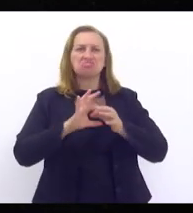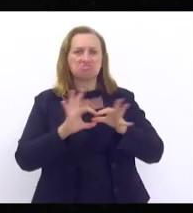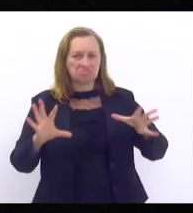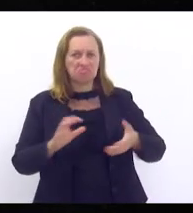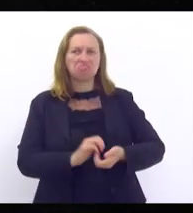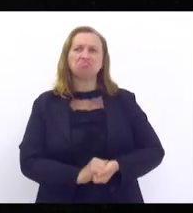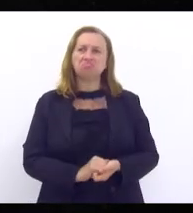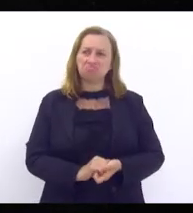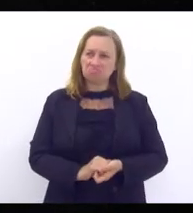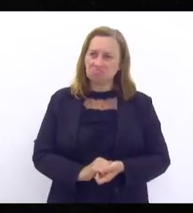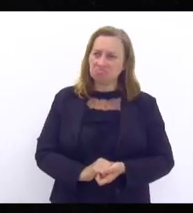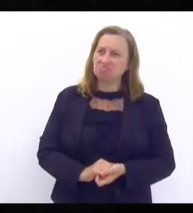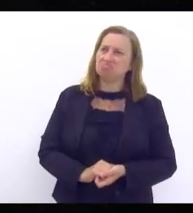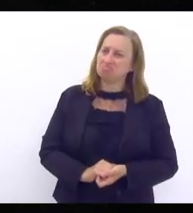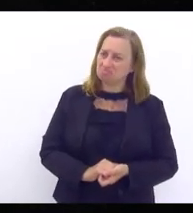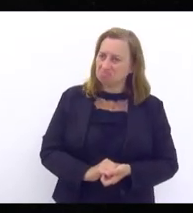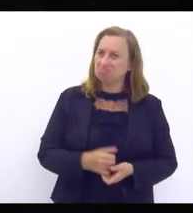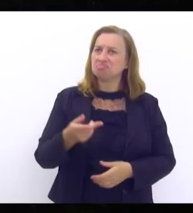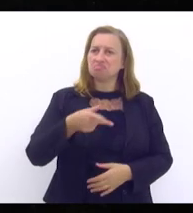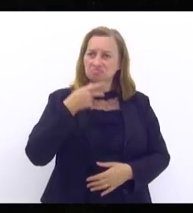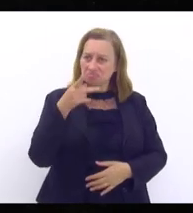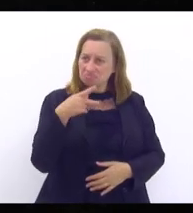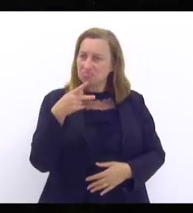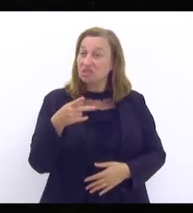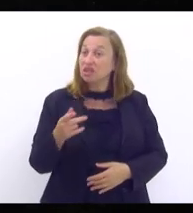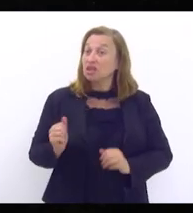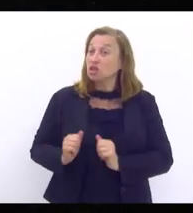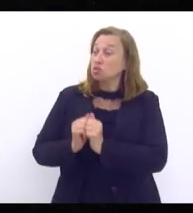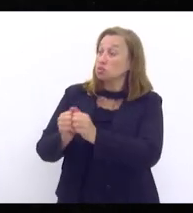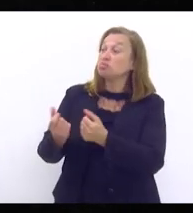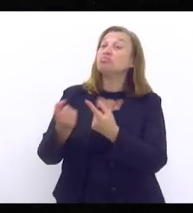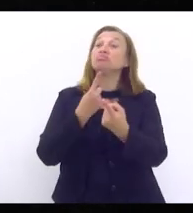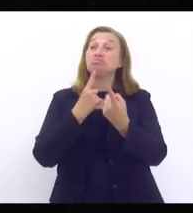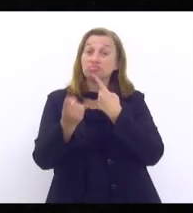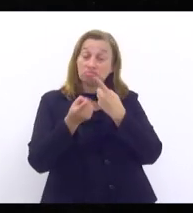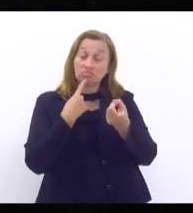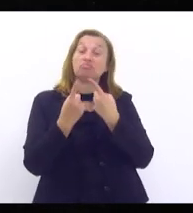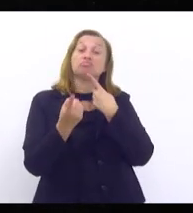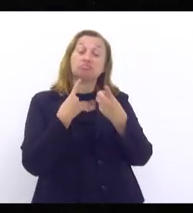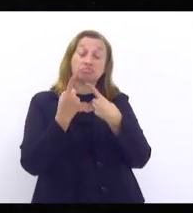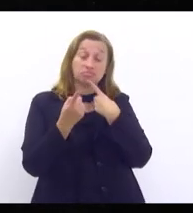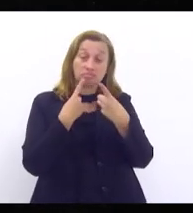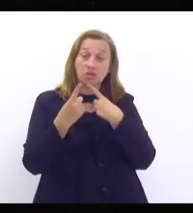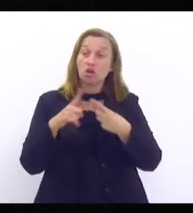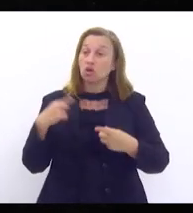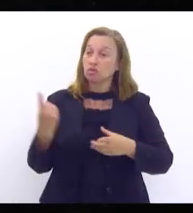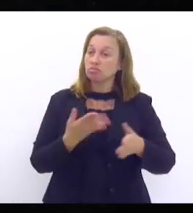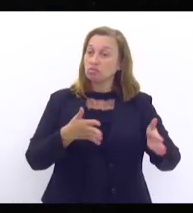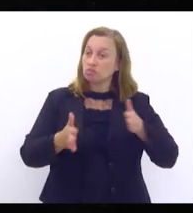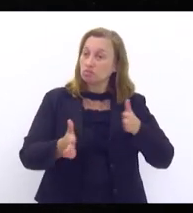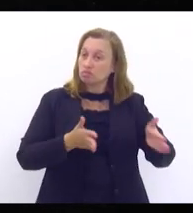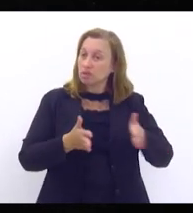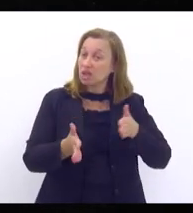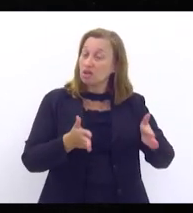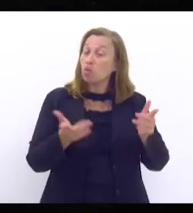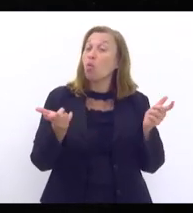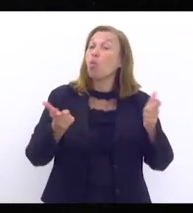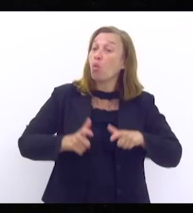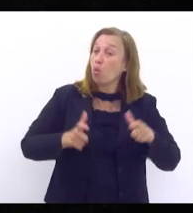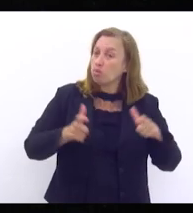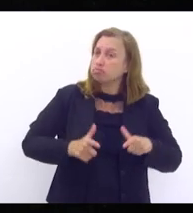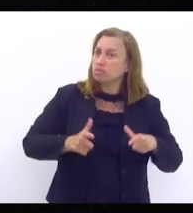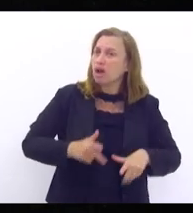democracia, não é? Dizendo que irá ter com ele um diálogo, porque nós estamos num período onde